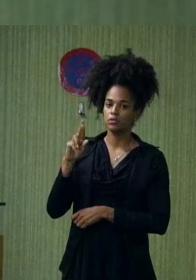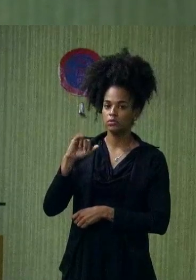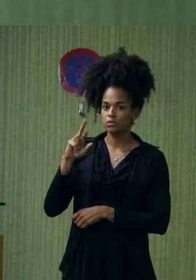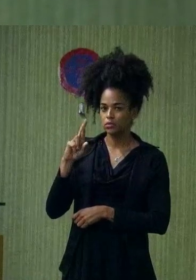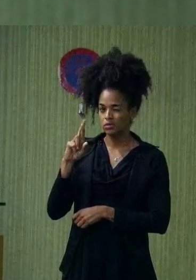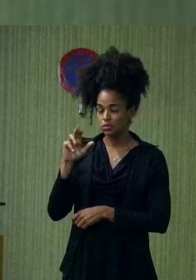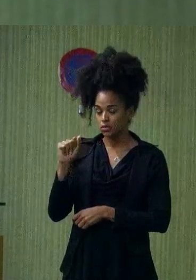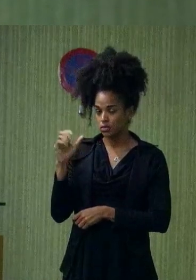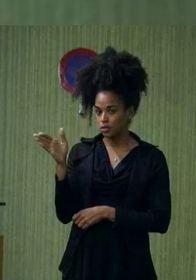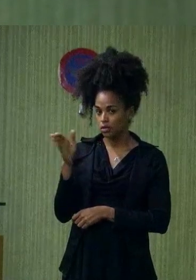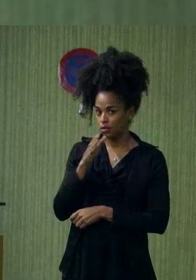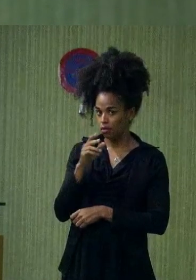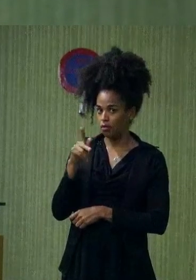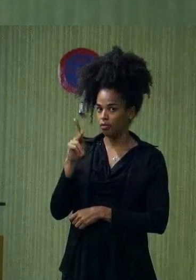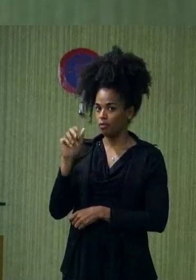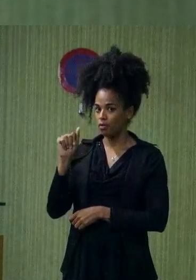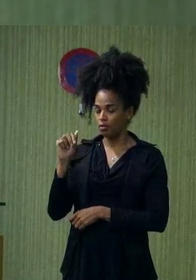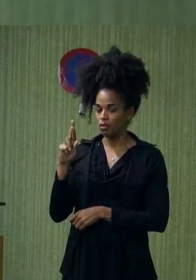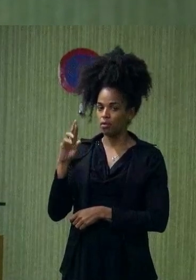Carauari